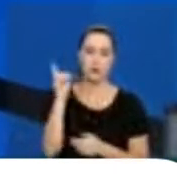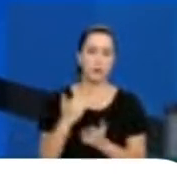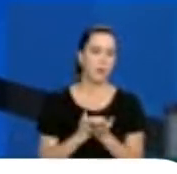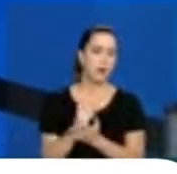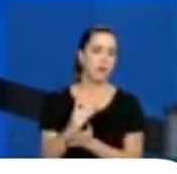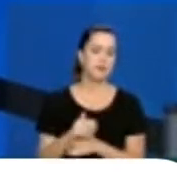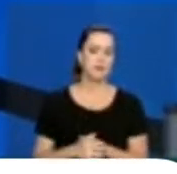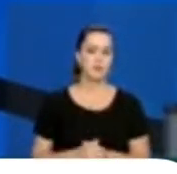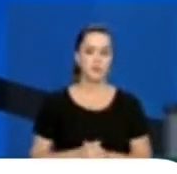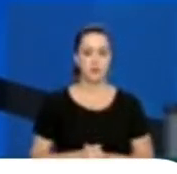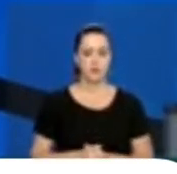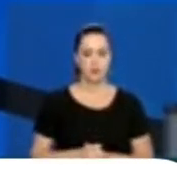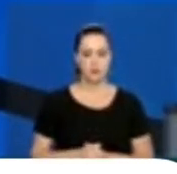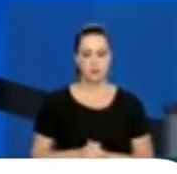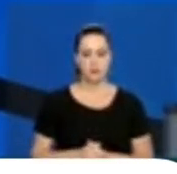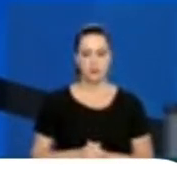testes?